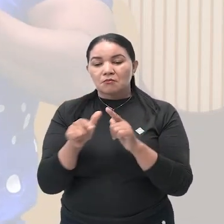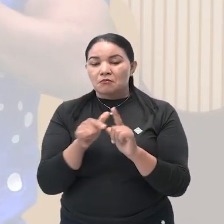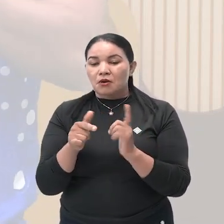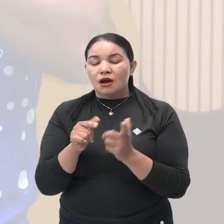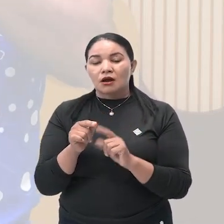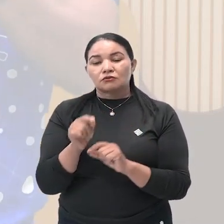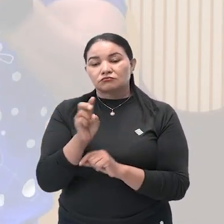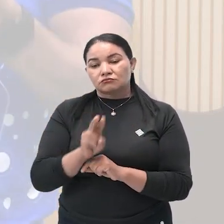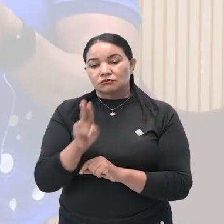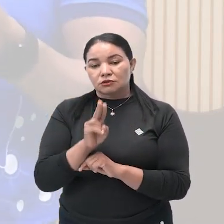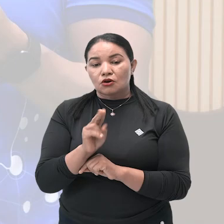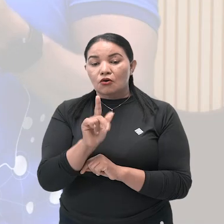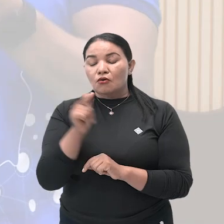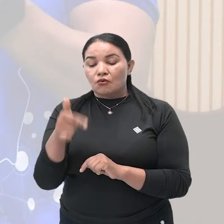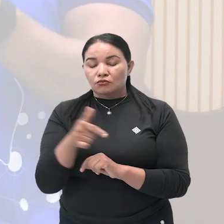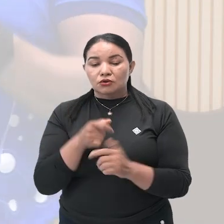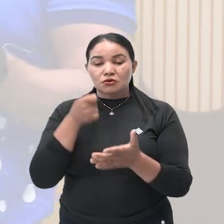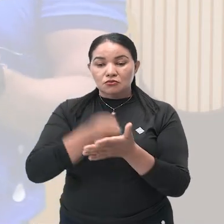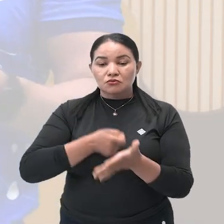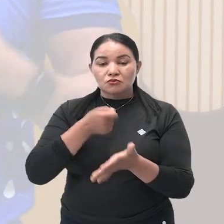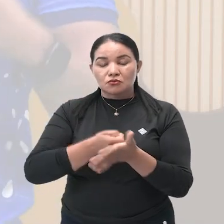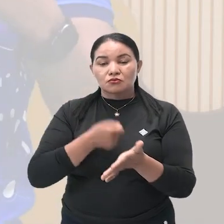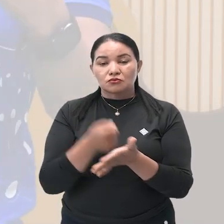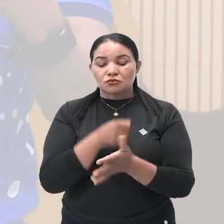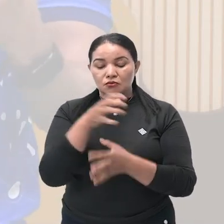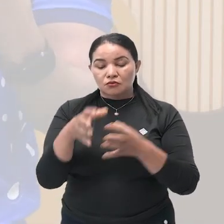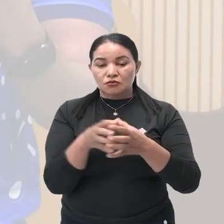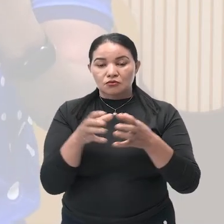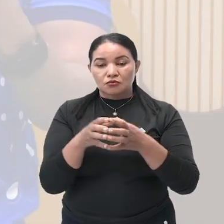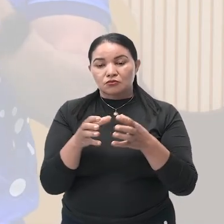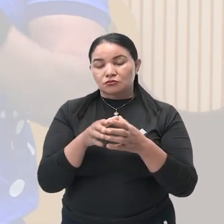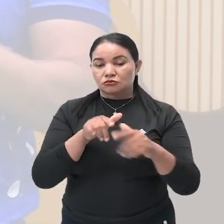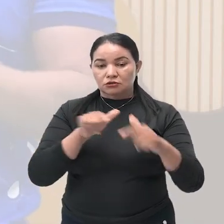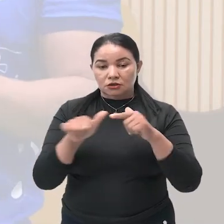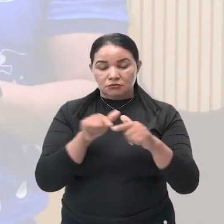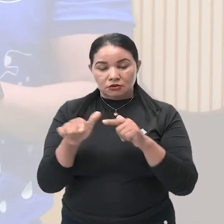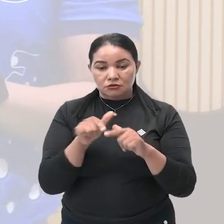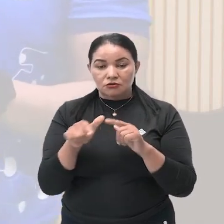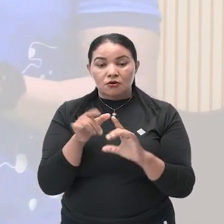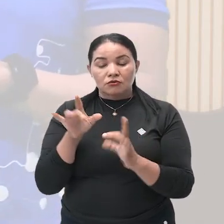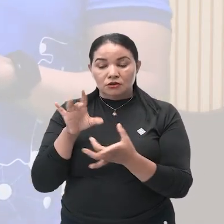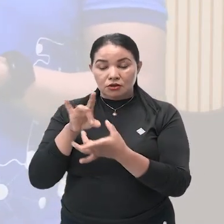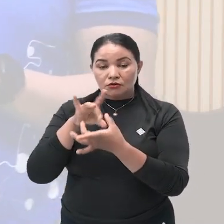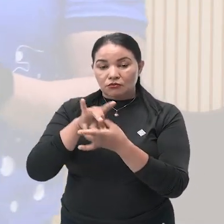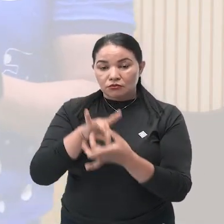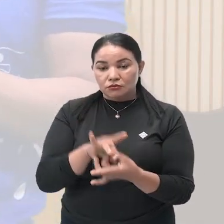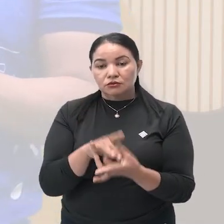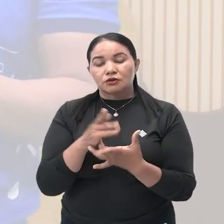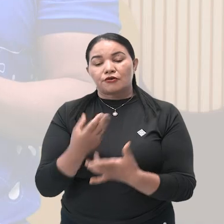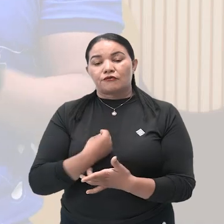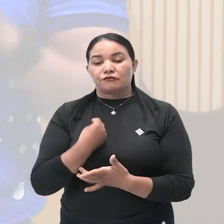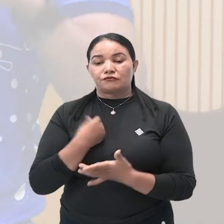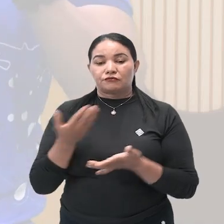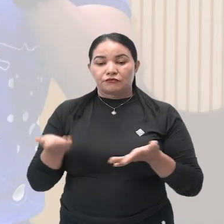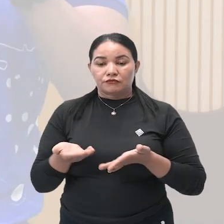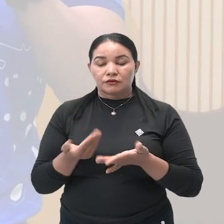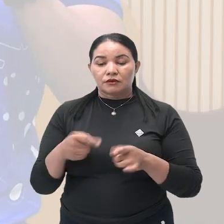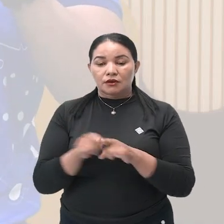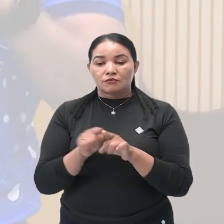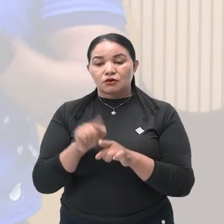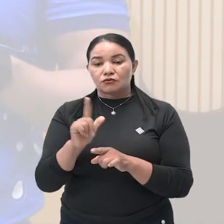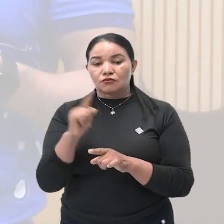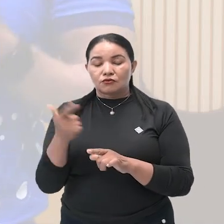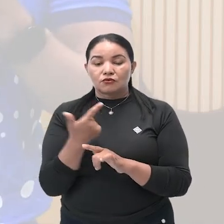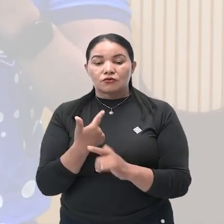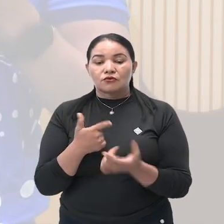lutas também da classe trabalhadora nesse contexto em que nós estamos vivendo, tá bom? E a gente tem o movimento em defesa dos